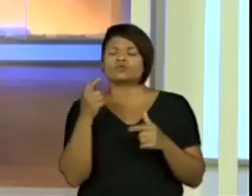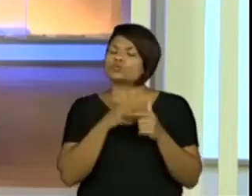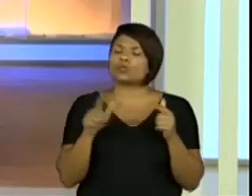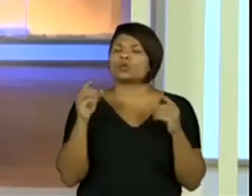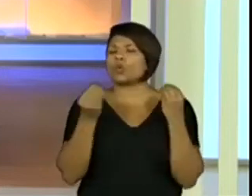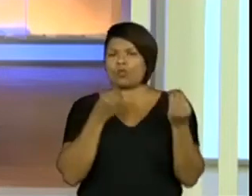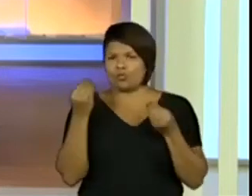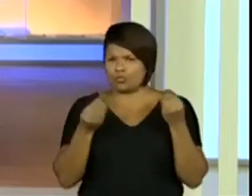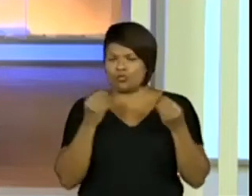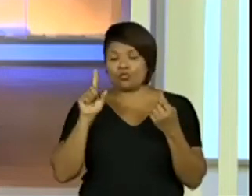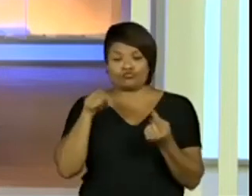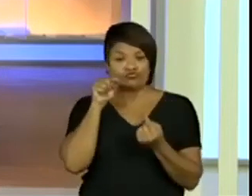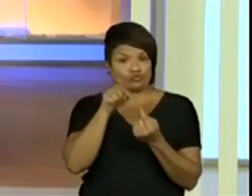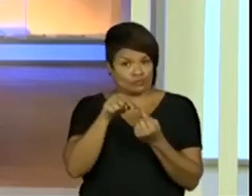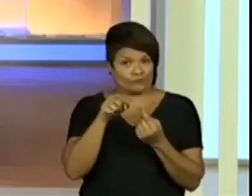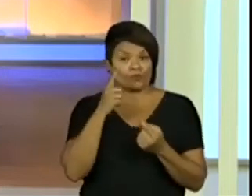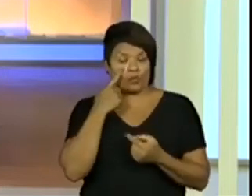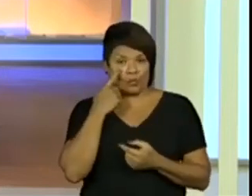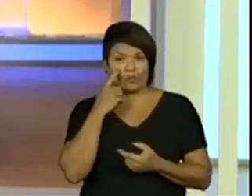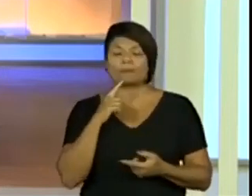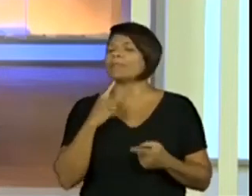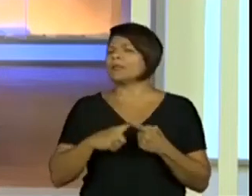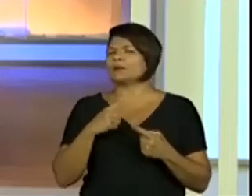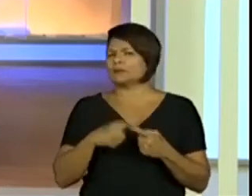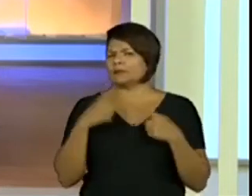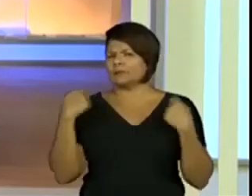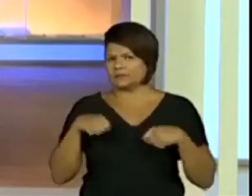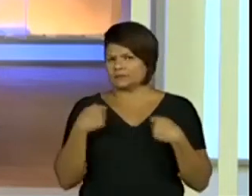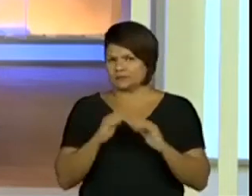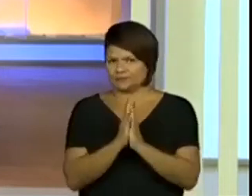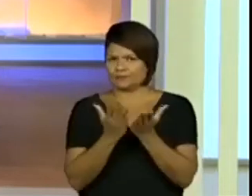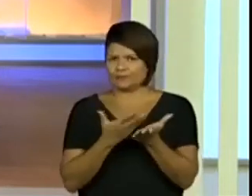sobre os objetivos, do porquê de trabalhar com esse livro.